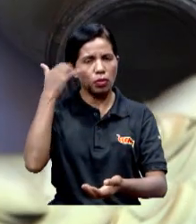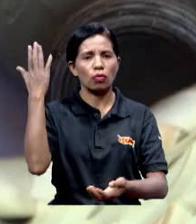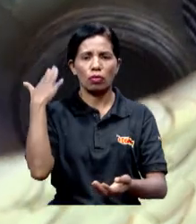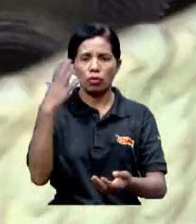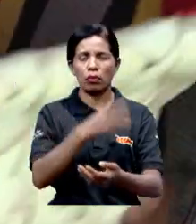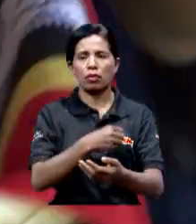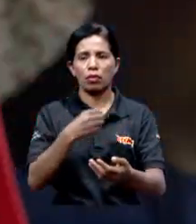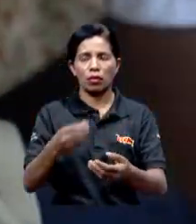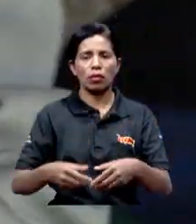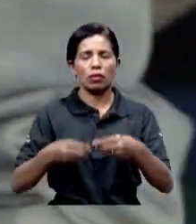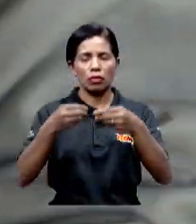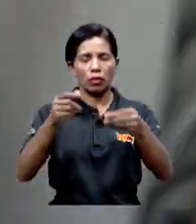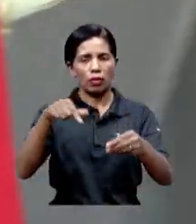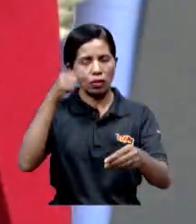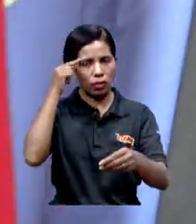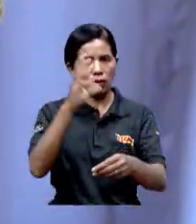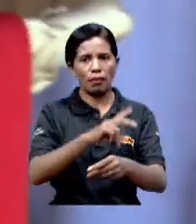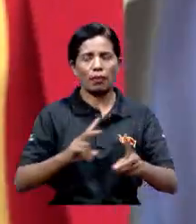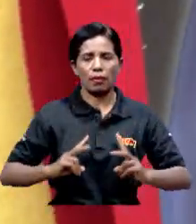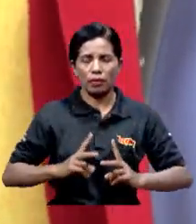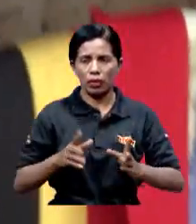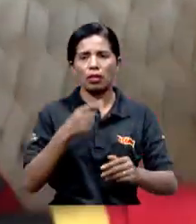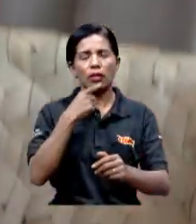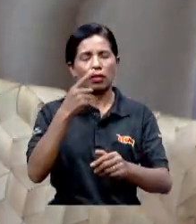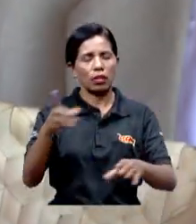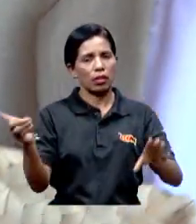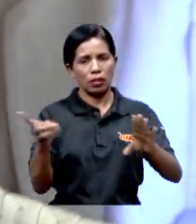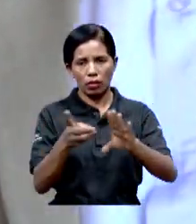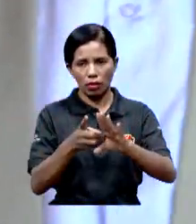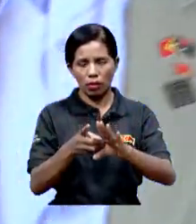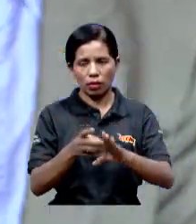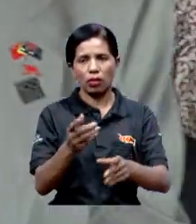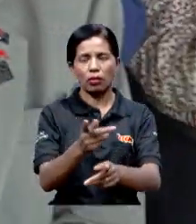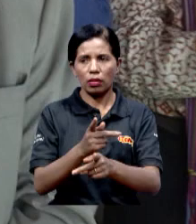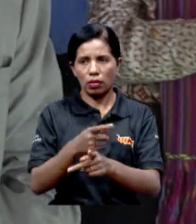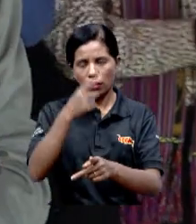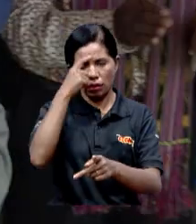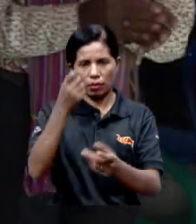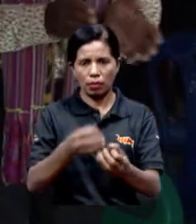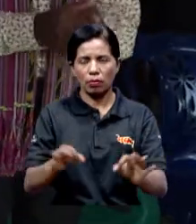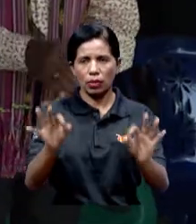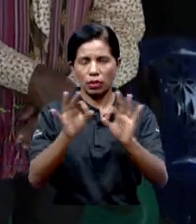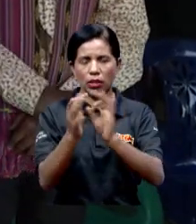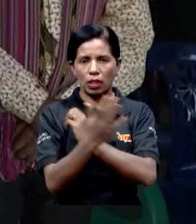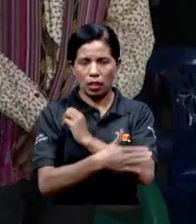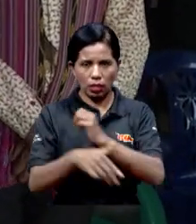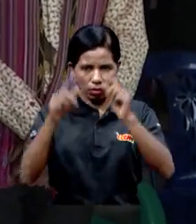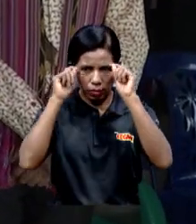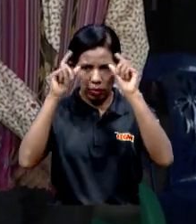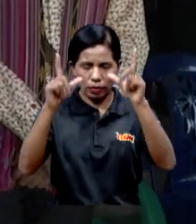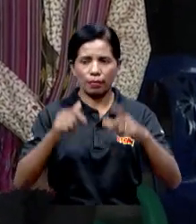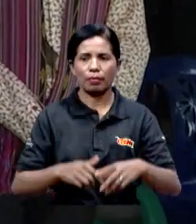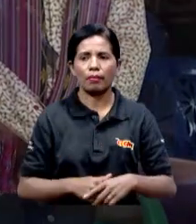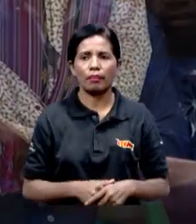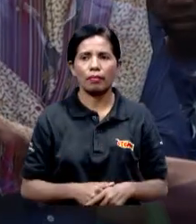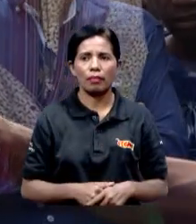ritau e a Museu Resistência. Veterano Waikia teten documento hiragne asegura tamba importante ba nação Timor-Leste. Documento